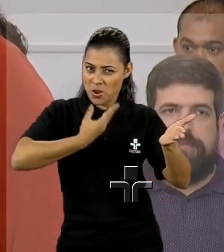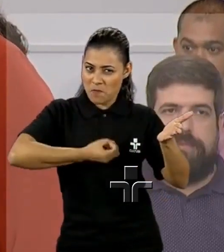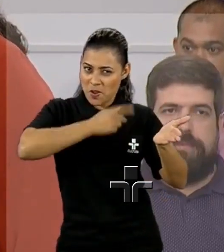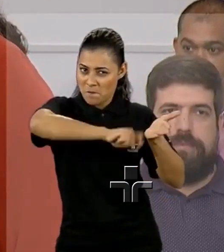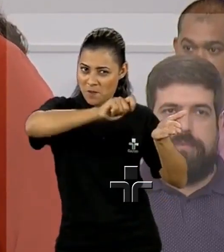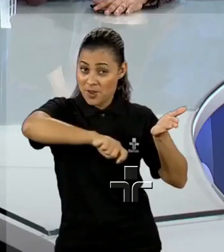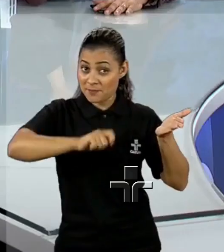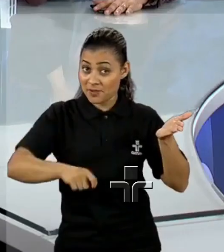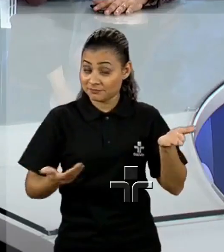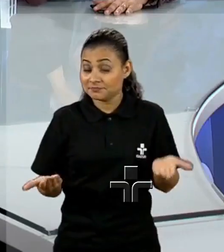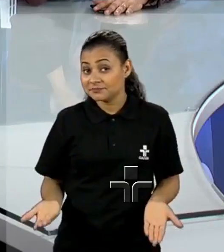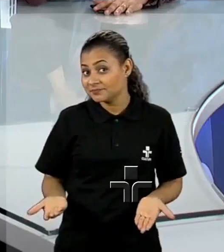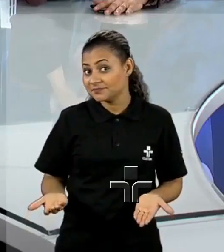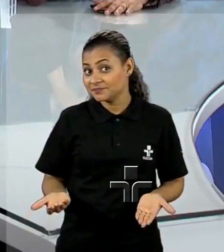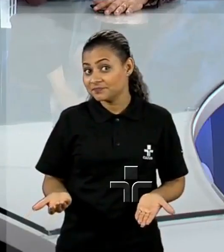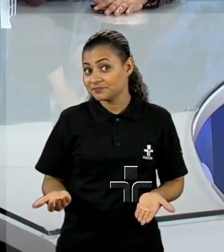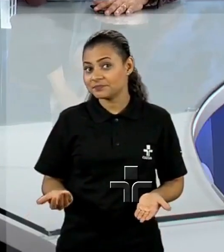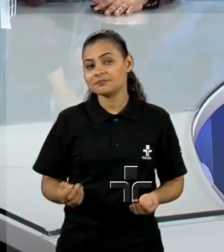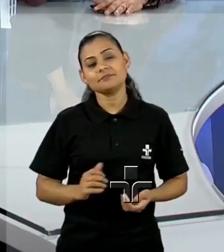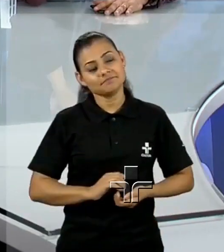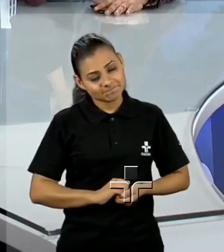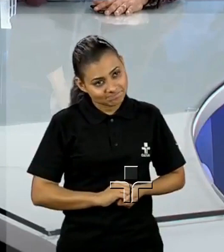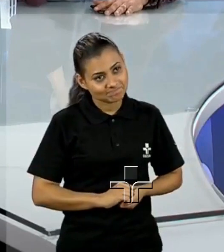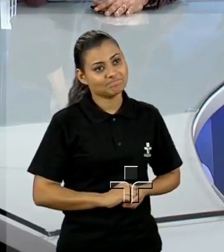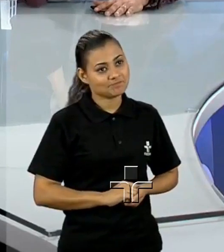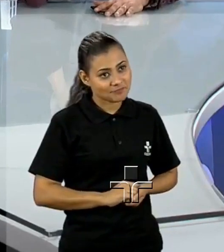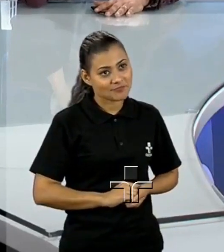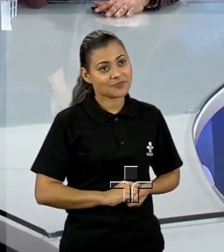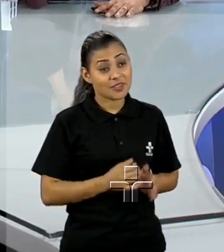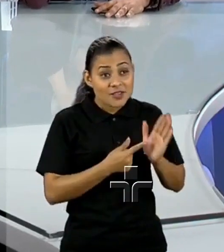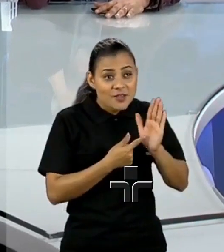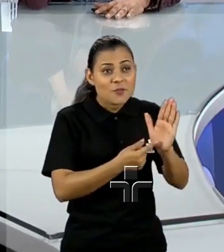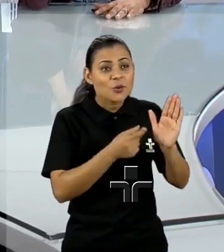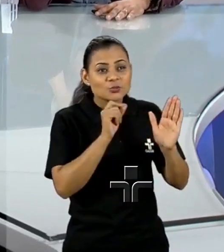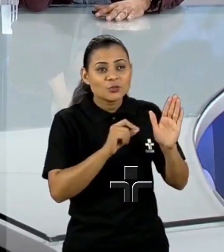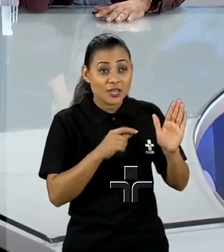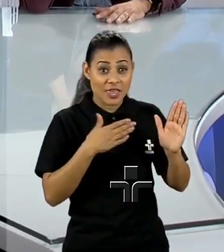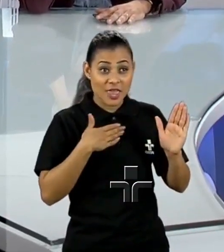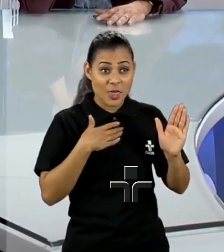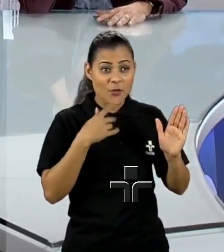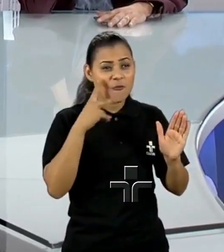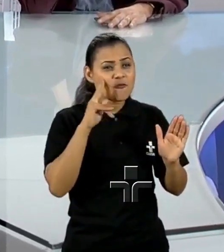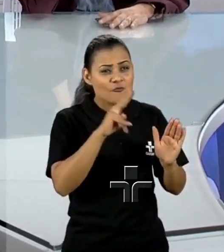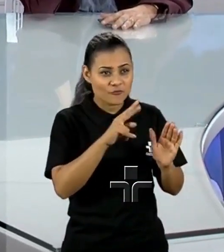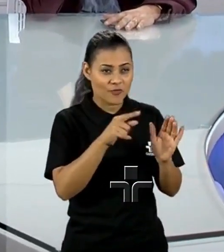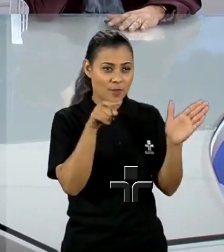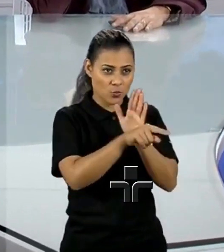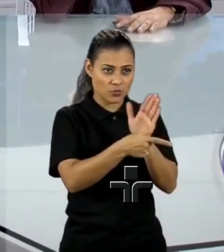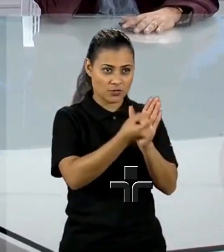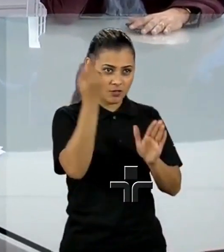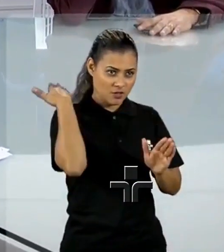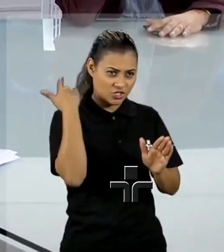redações. Tem. Eu vejo aqui, porque eu estava acompanhando a pergunta anterior, né? Talvez